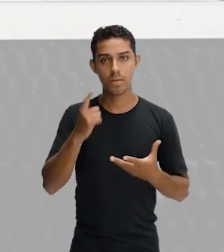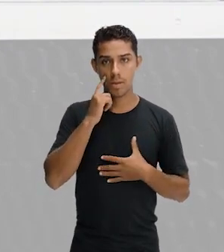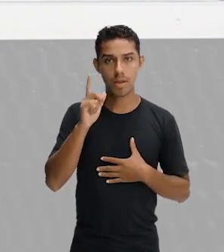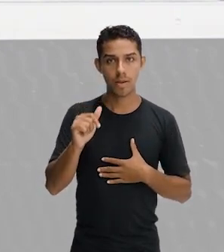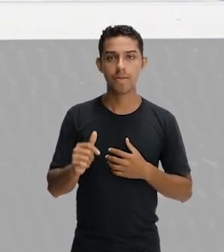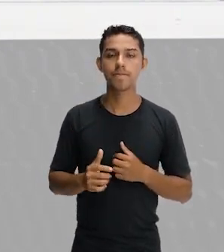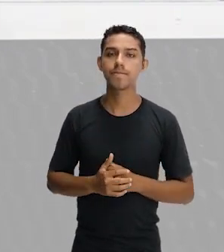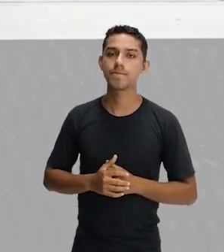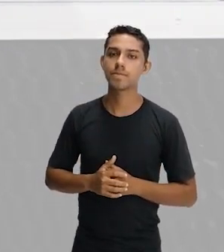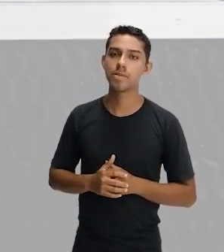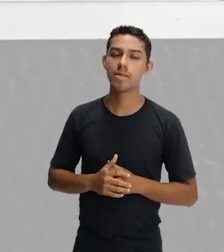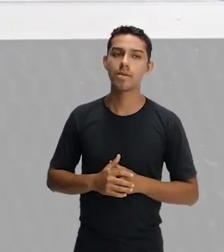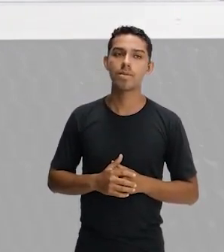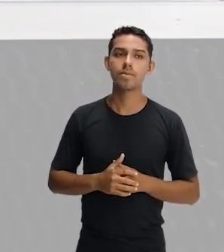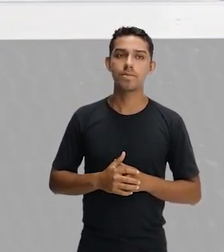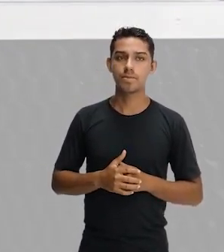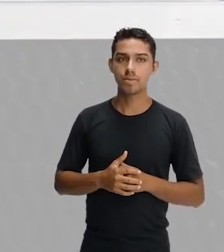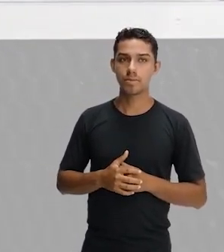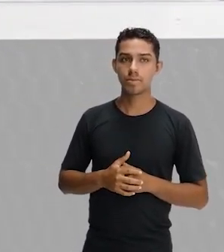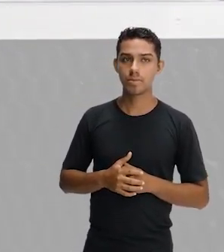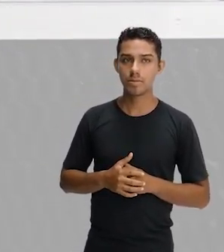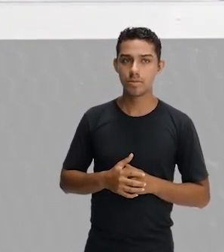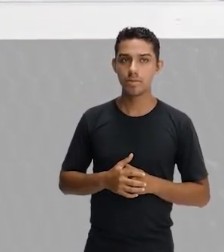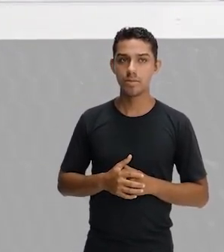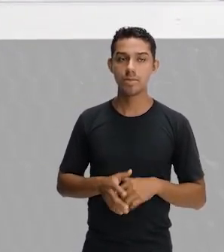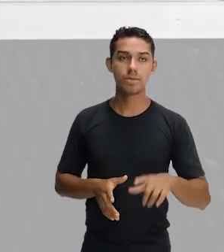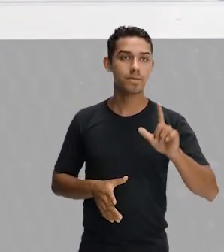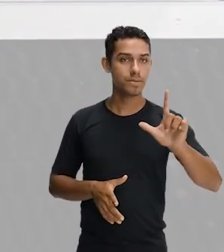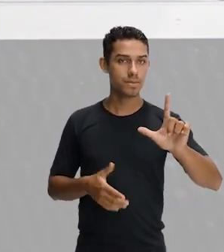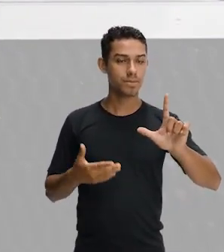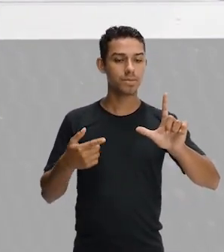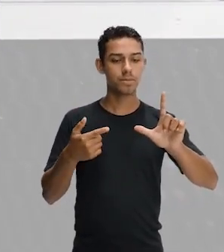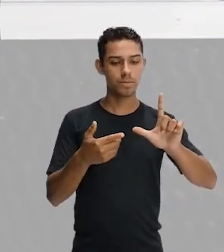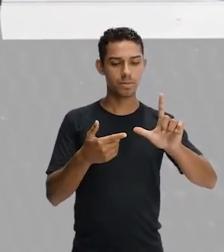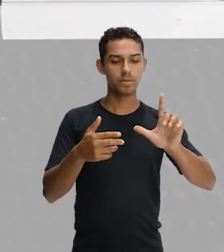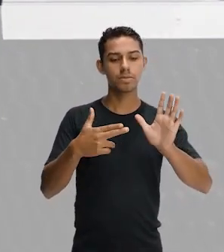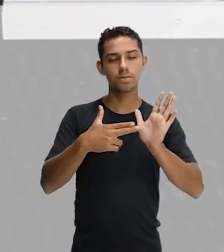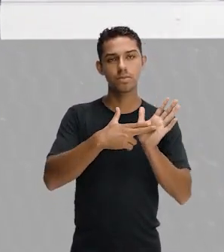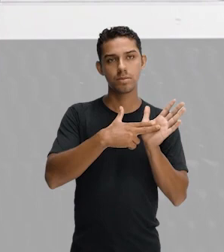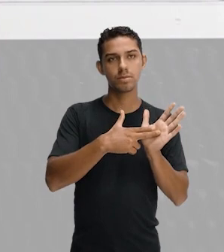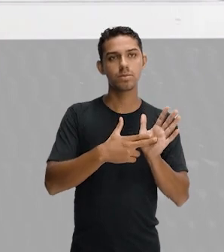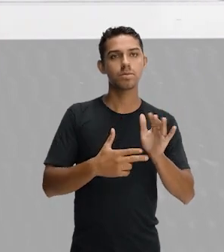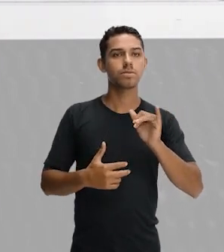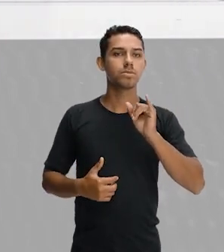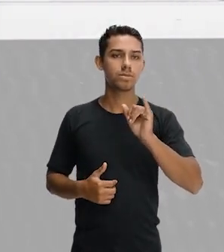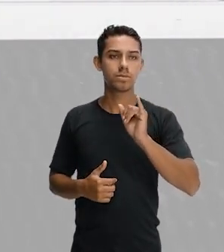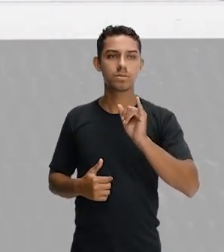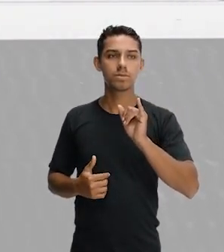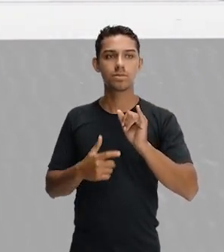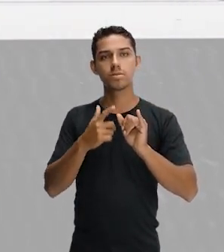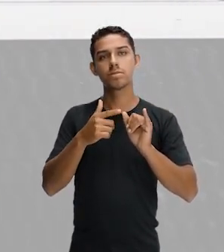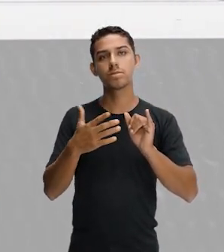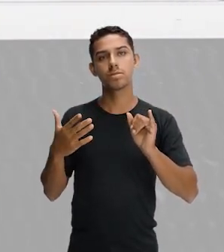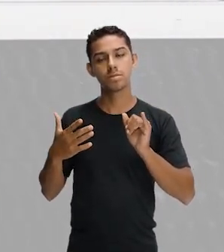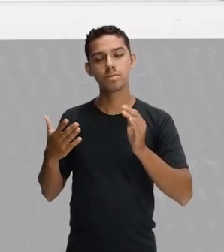angular. Então o momento angular vai ser L igual a I. Aí aqui é o